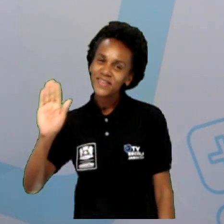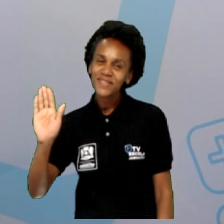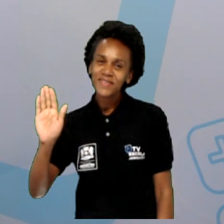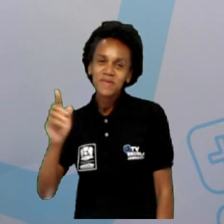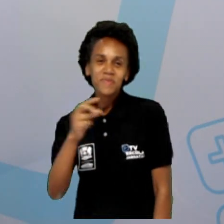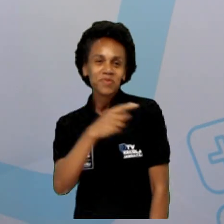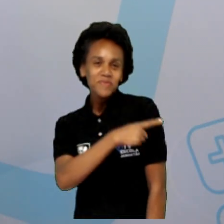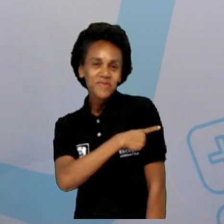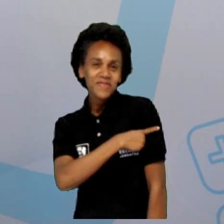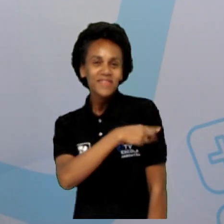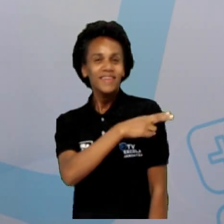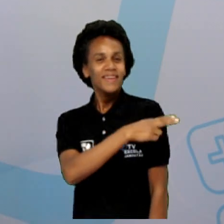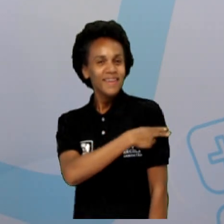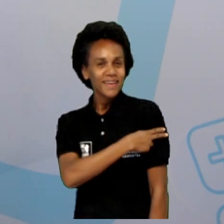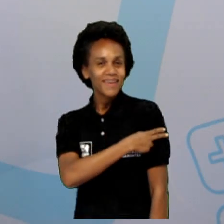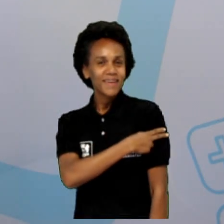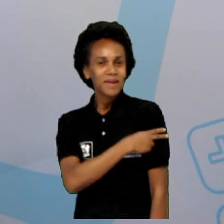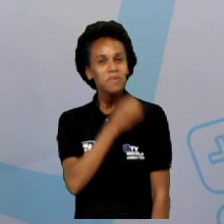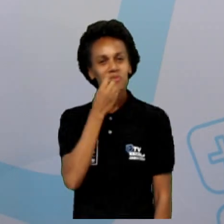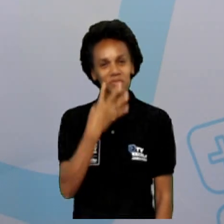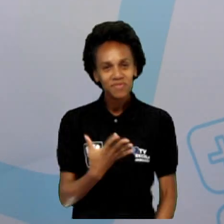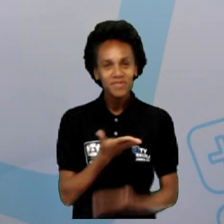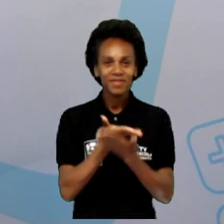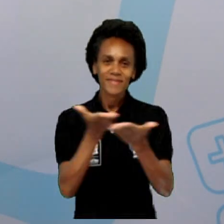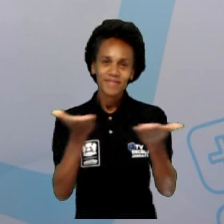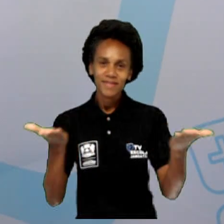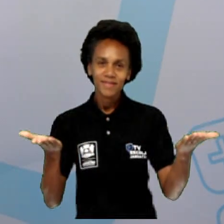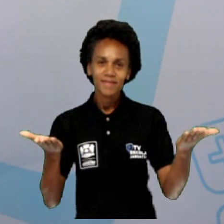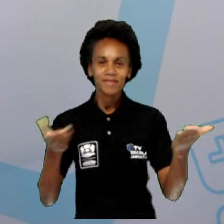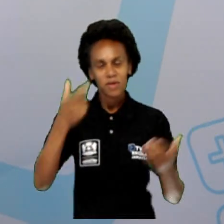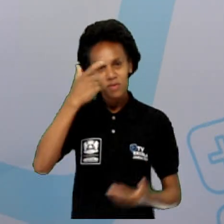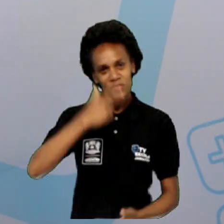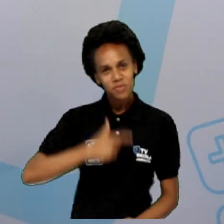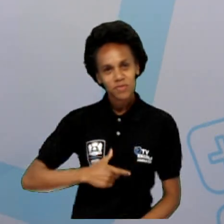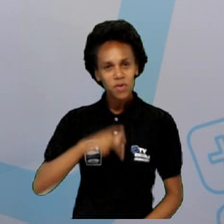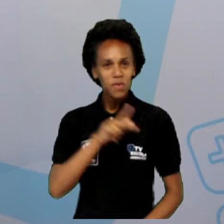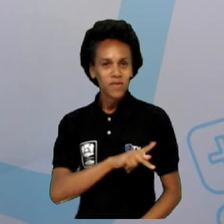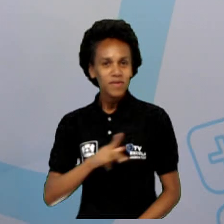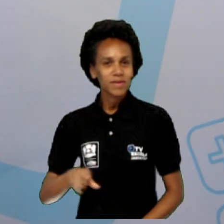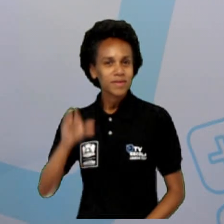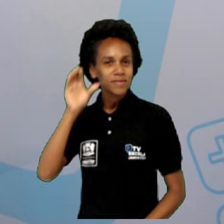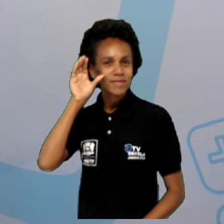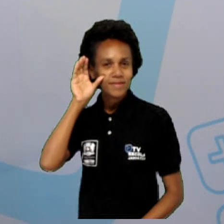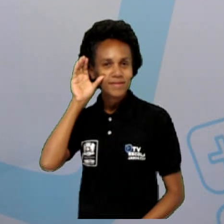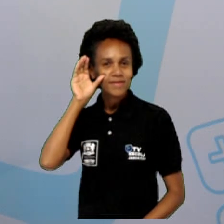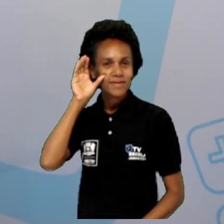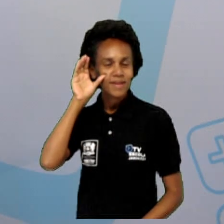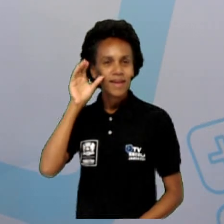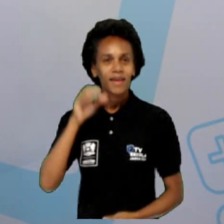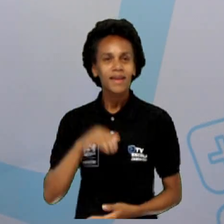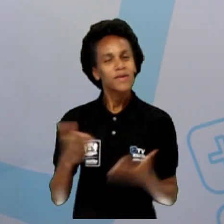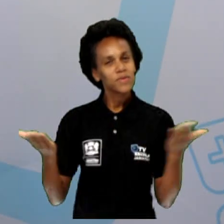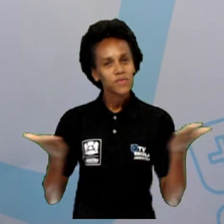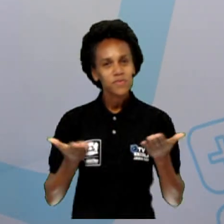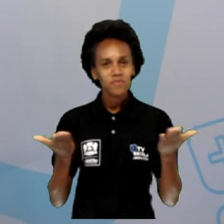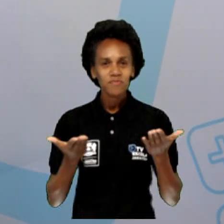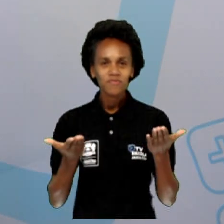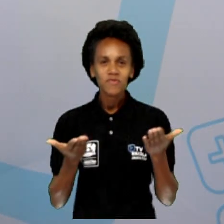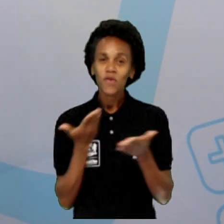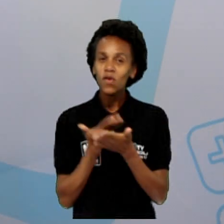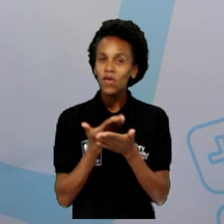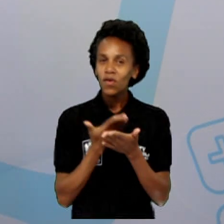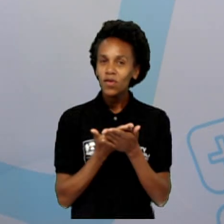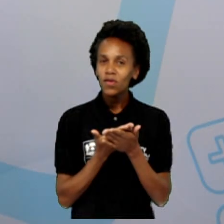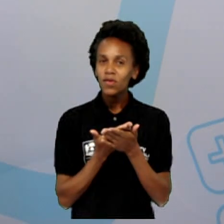primeiro e segundo ano, tudo bem com vocês? Eu sou a professora Cristiane Martins e hoje venho trabalhar com vocês na disciplina